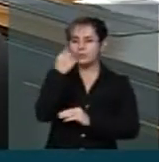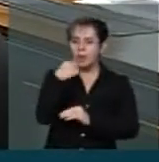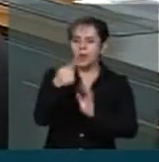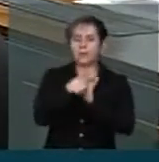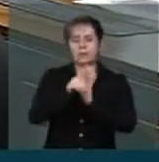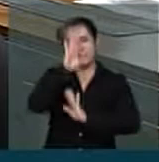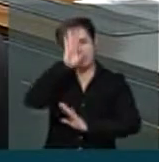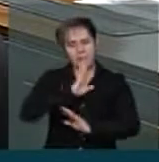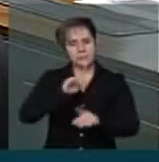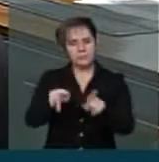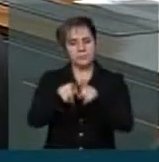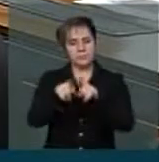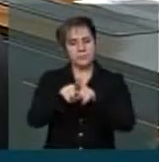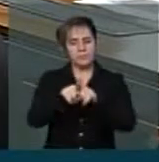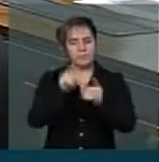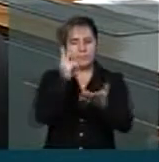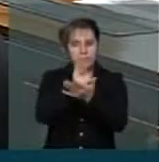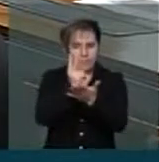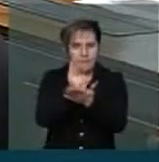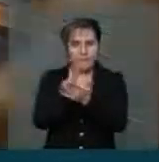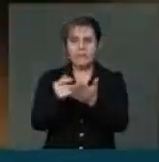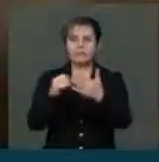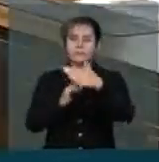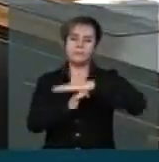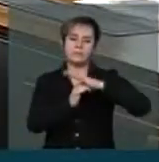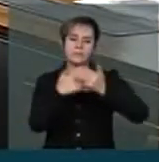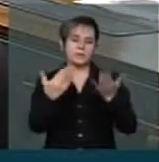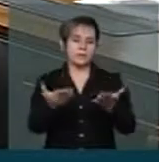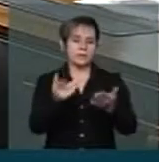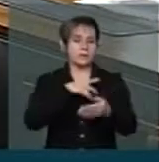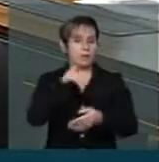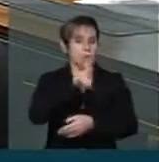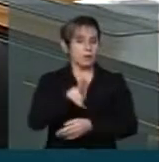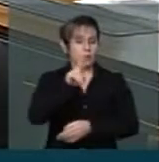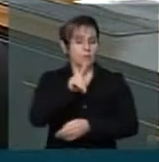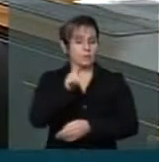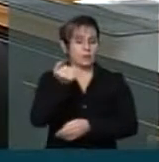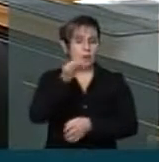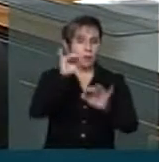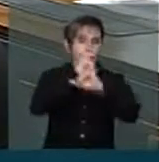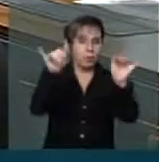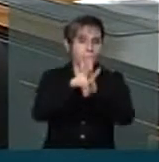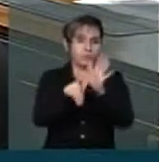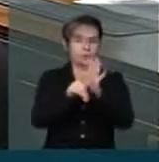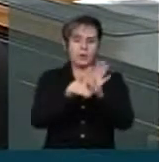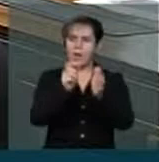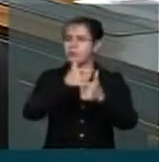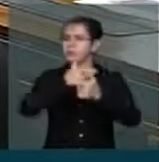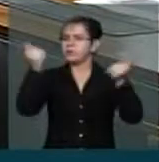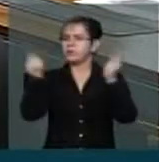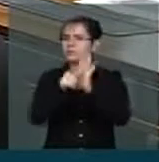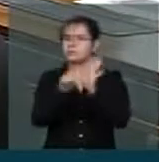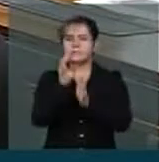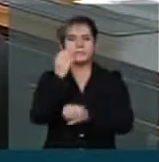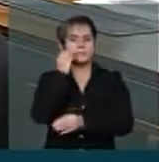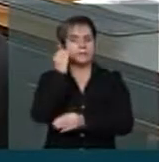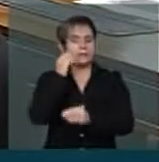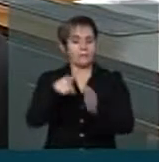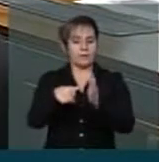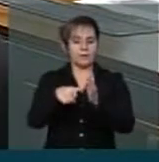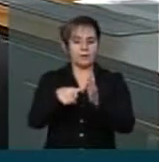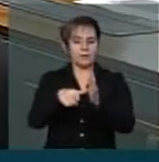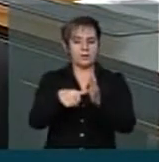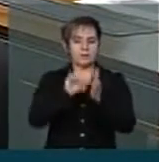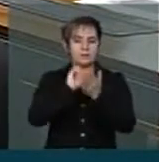mesma operadora, que, consequentemente, ele utiliza ou propagou um volume enorme de telefones pré-pagos,